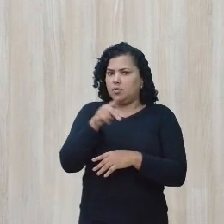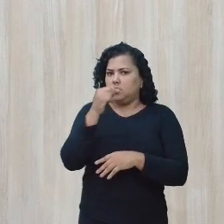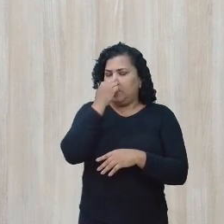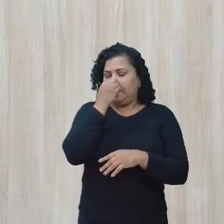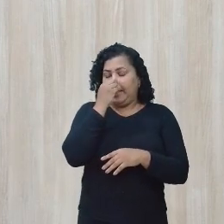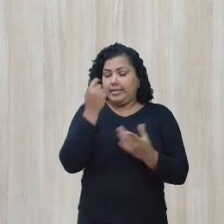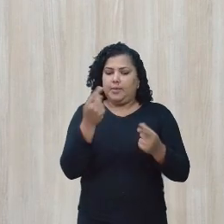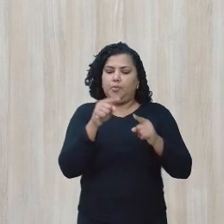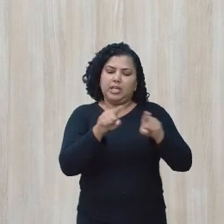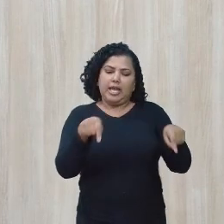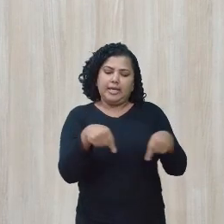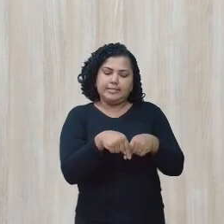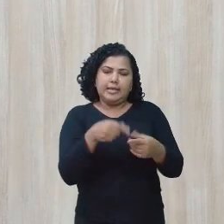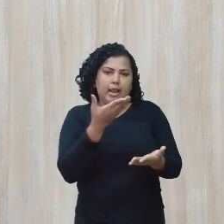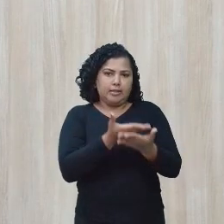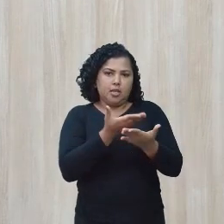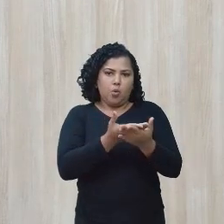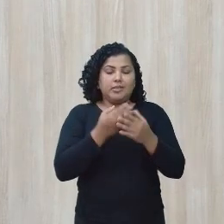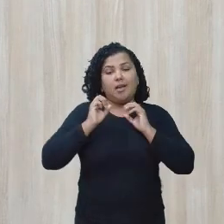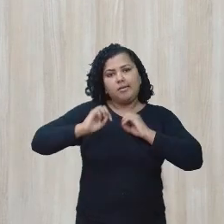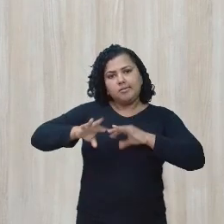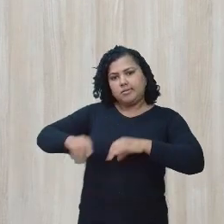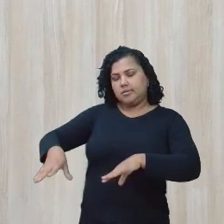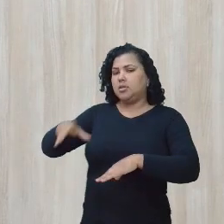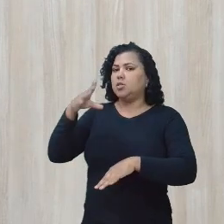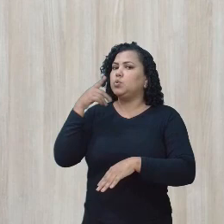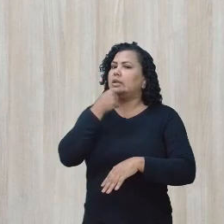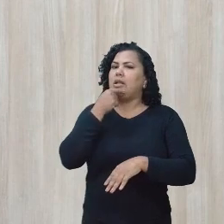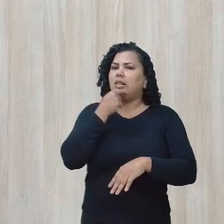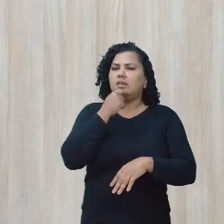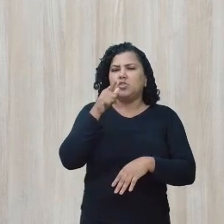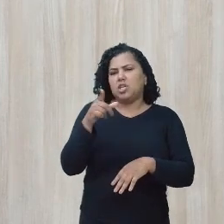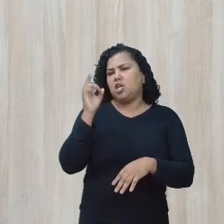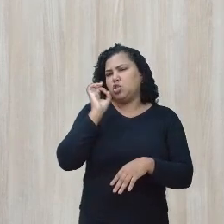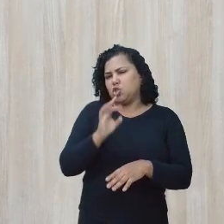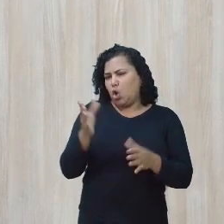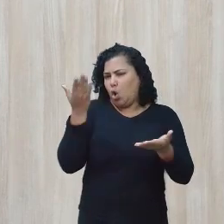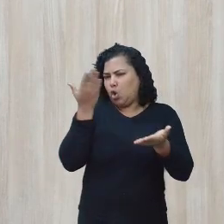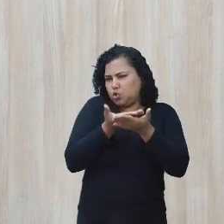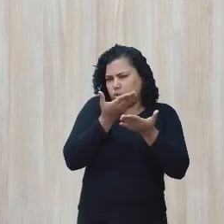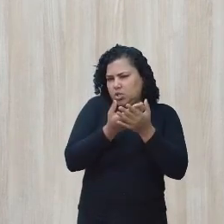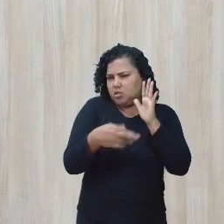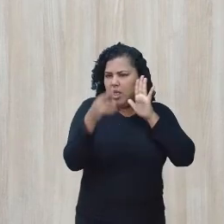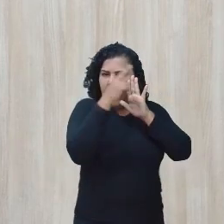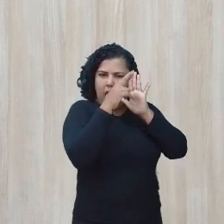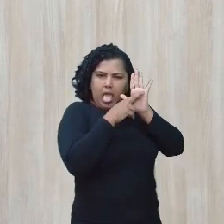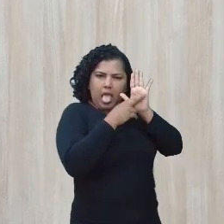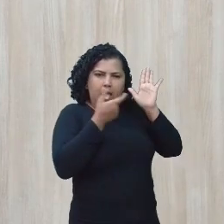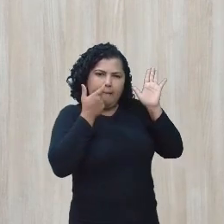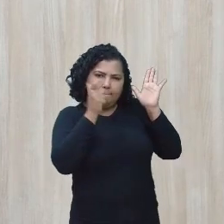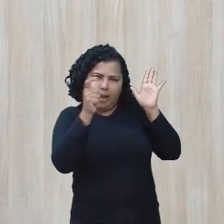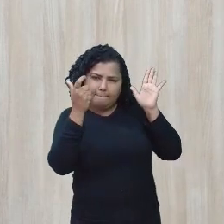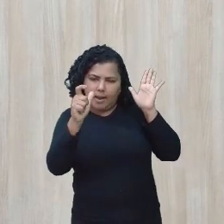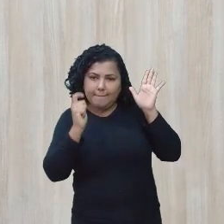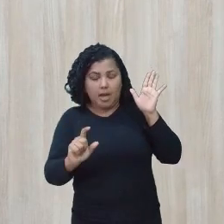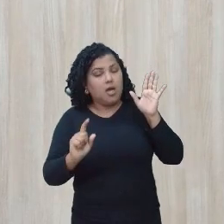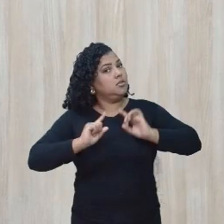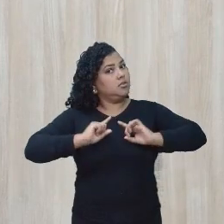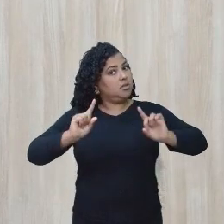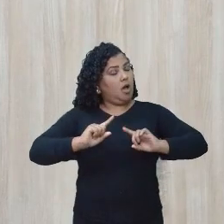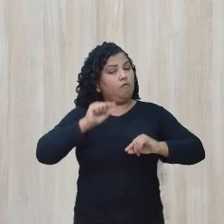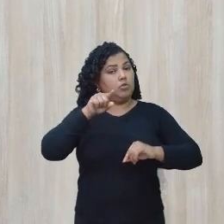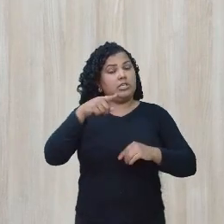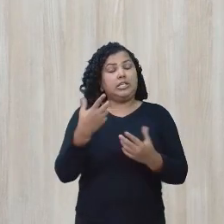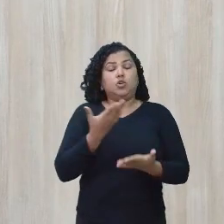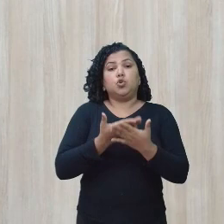da escola, está ensinando língua inglesa para você, você não está apenas estudando regras e palavras, você está estudando